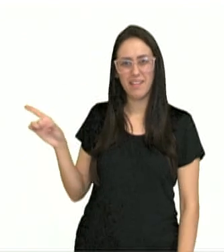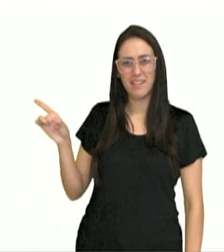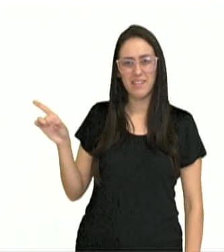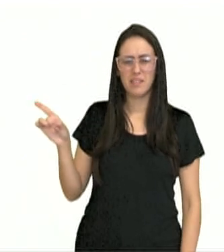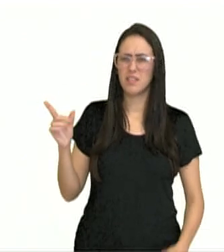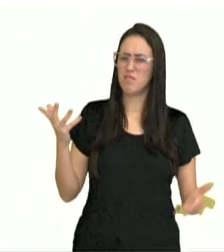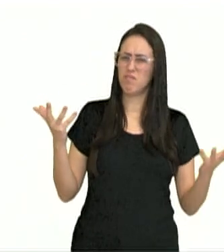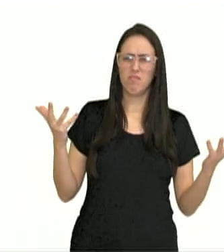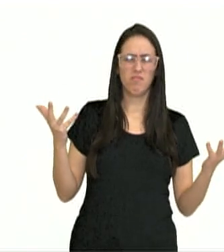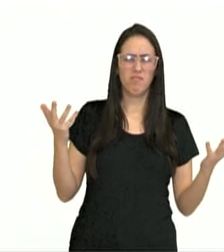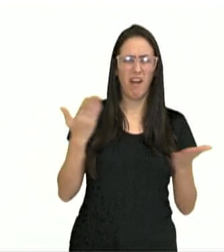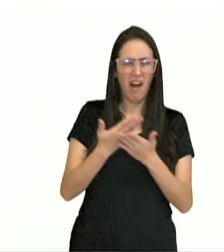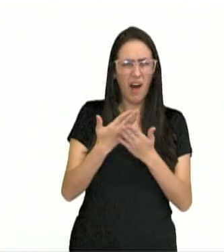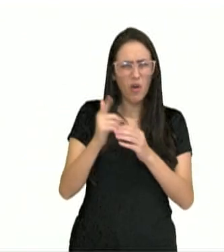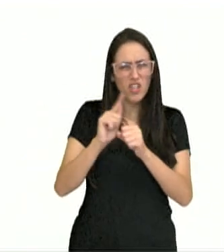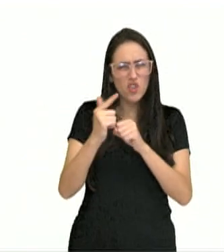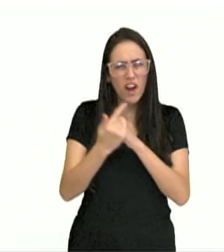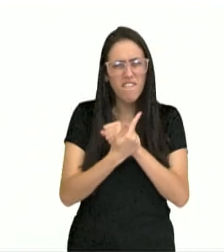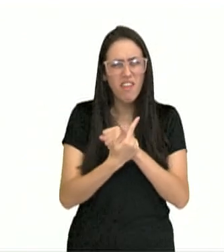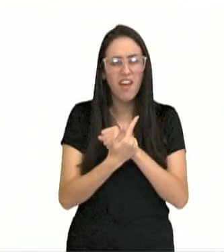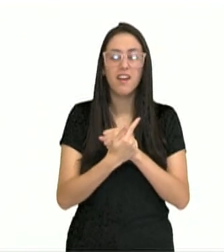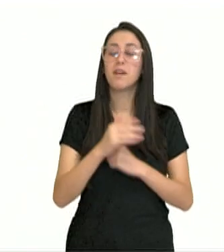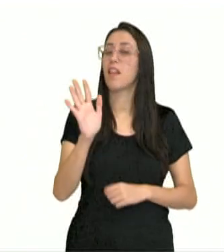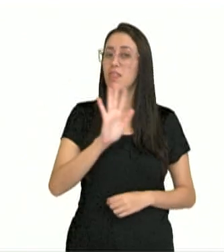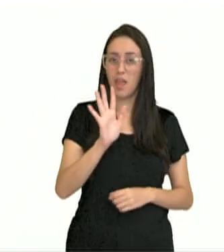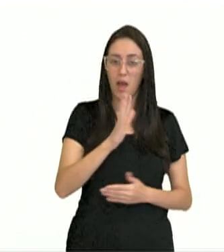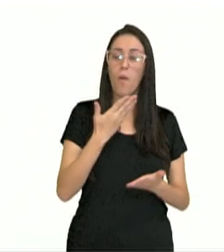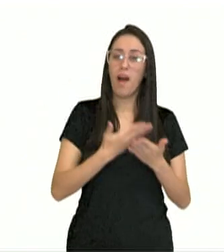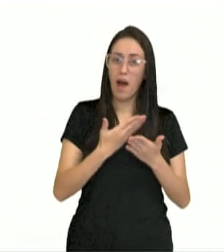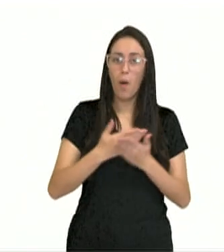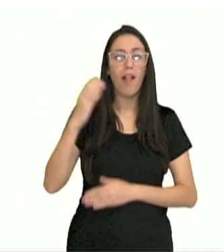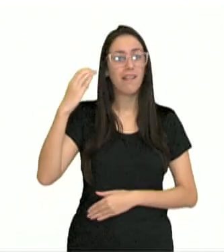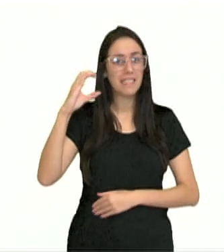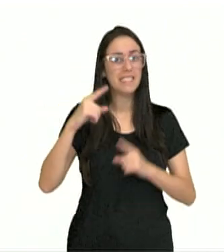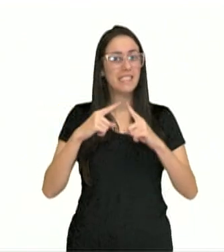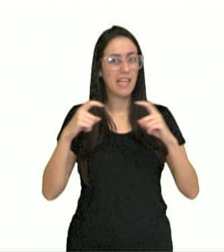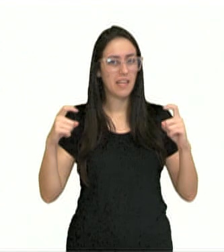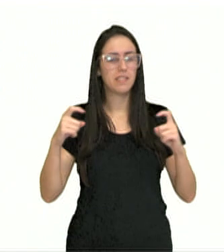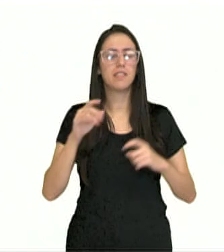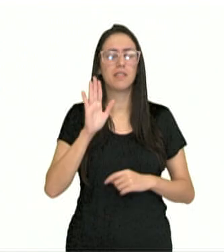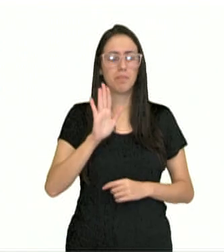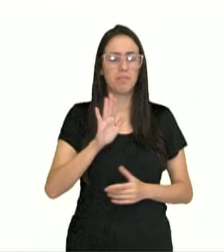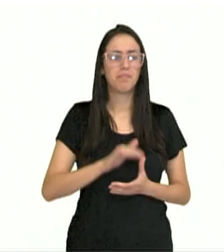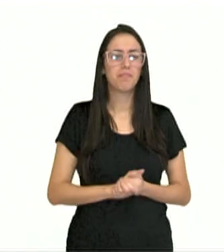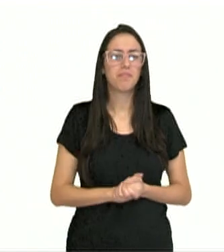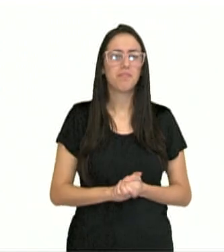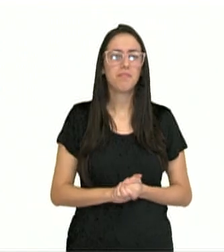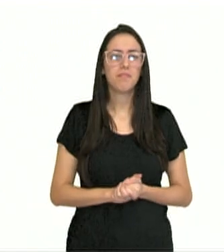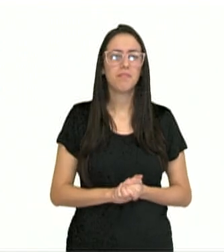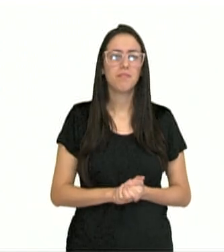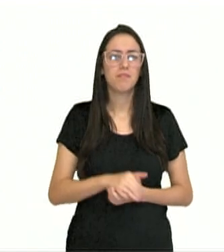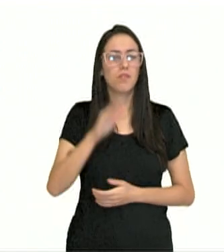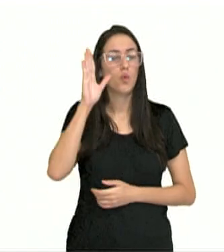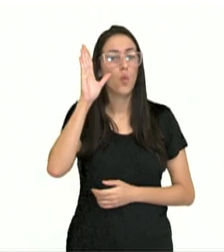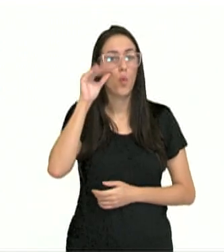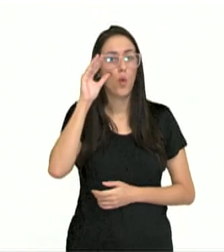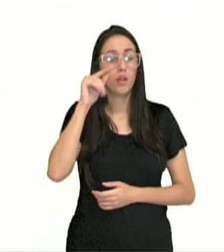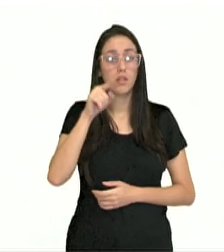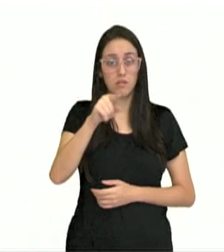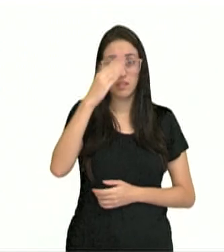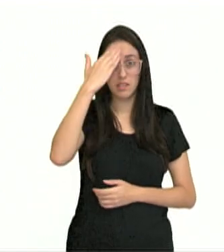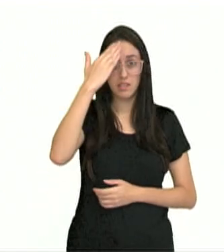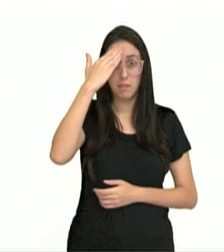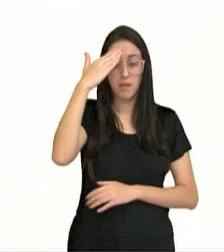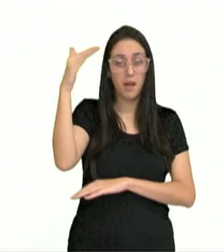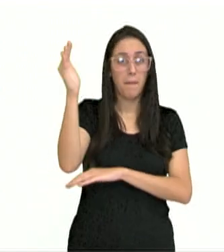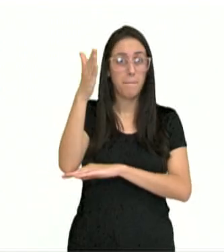é aula de geografia? Não, é aula de ciências. Vejam uma curiosidade. Você sabia que na bandeira